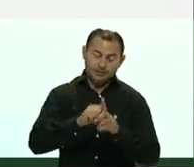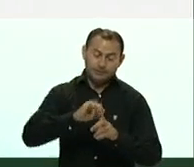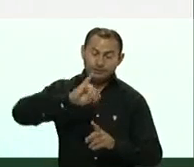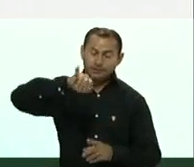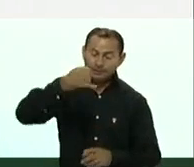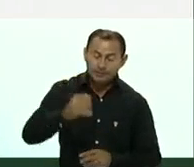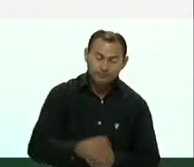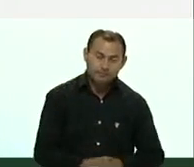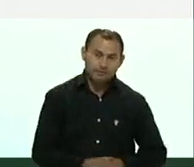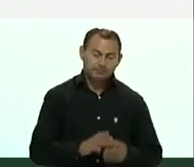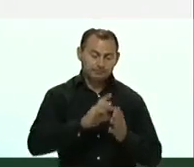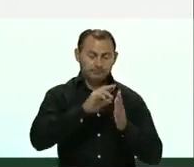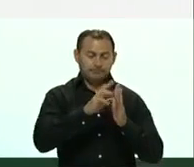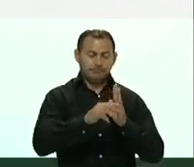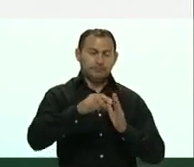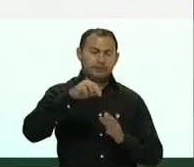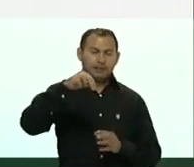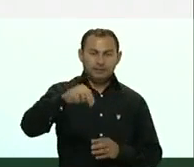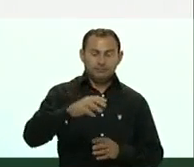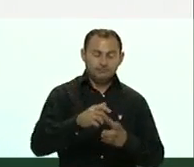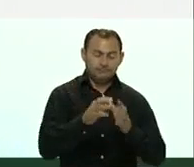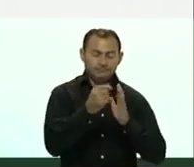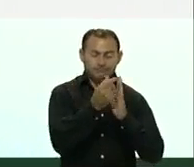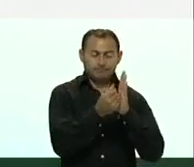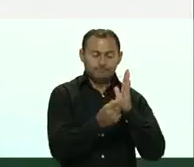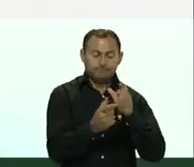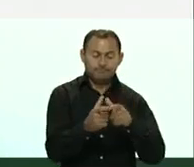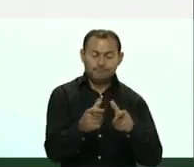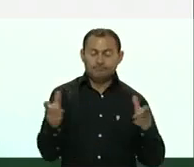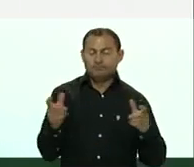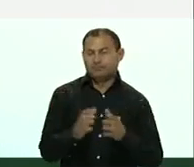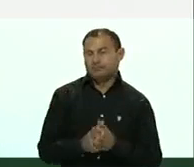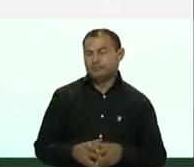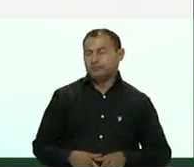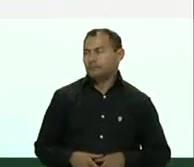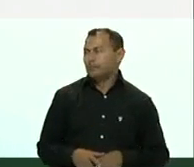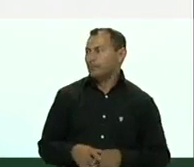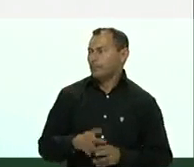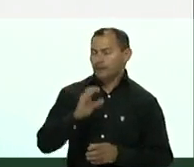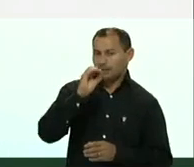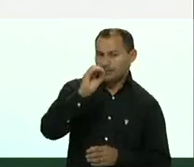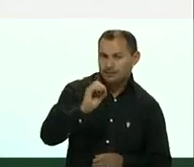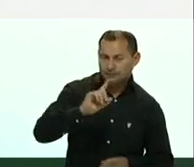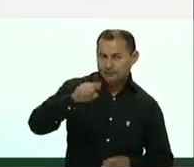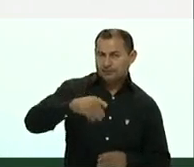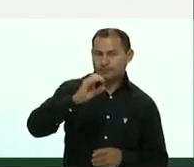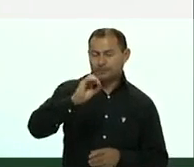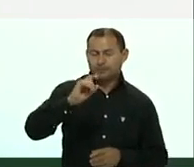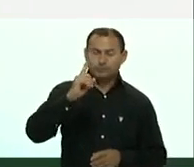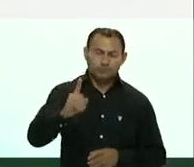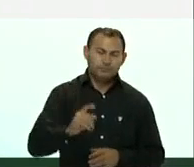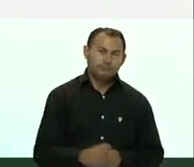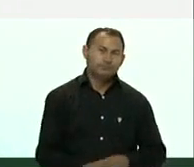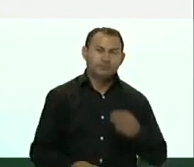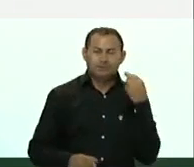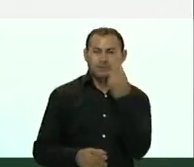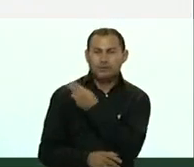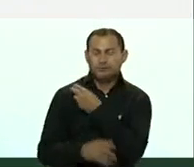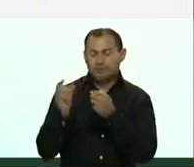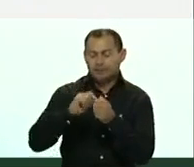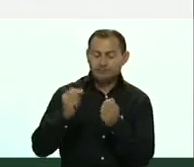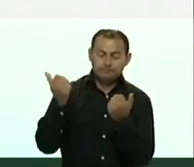N. E esse derivada do N é a taxa de crescimento de novas linhas, que é 0,01. Então, a gente só